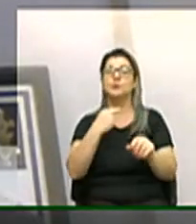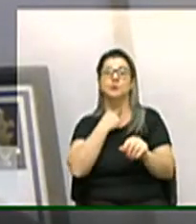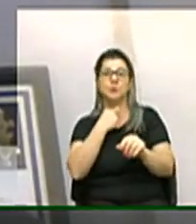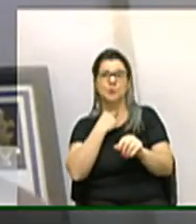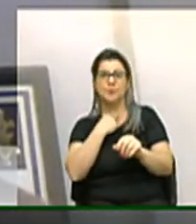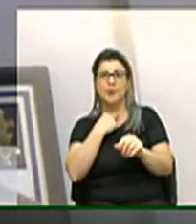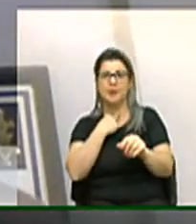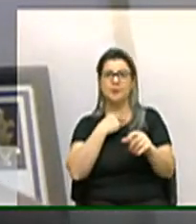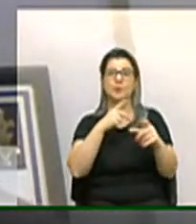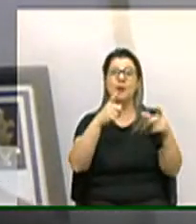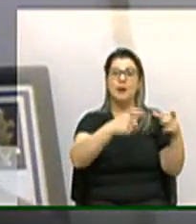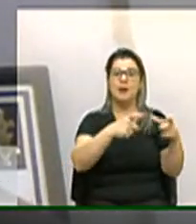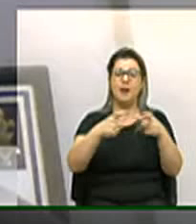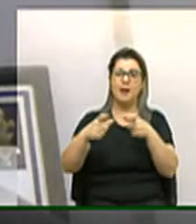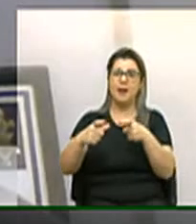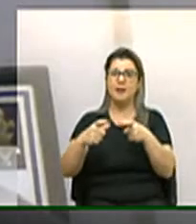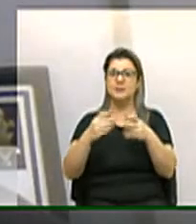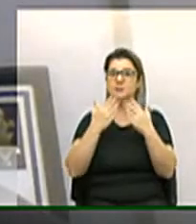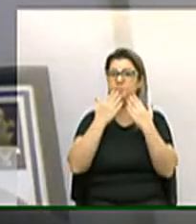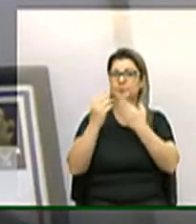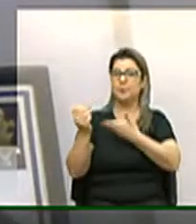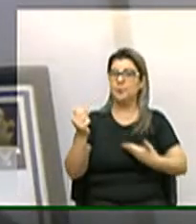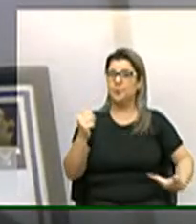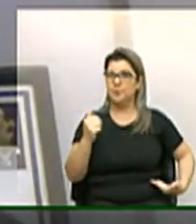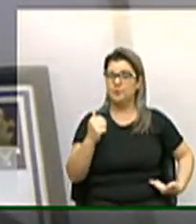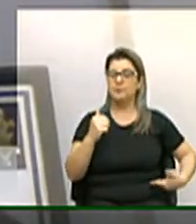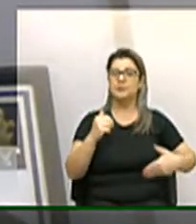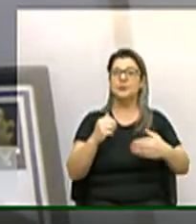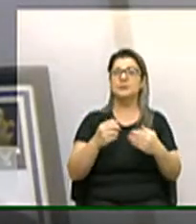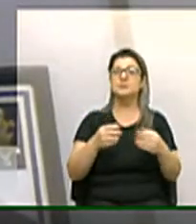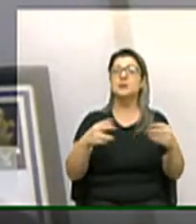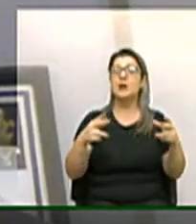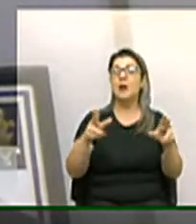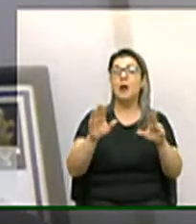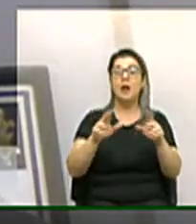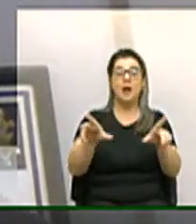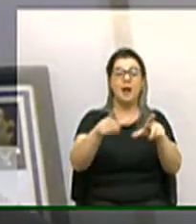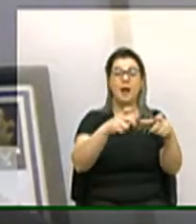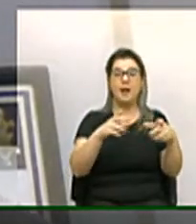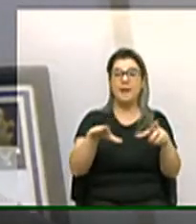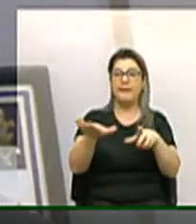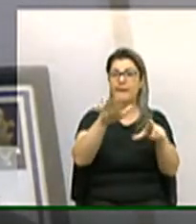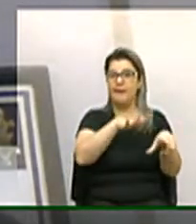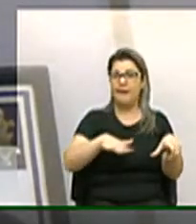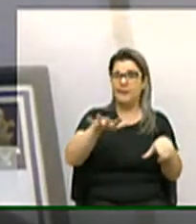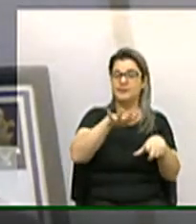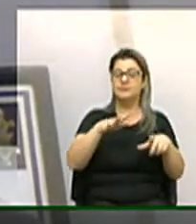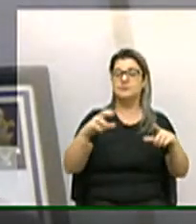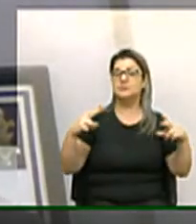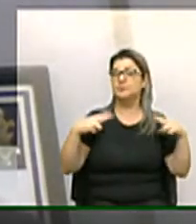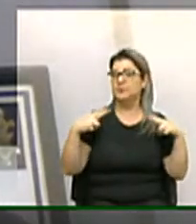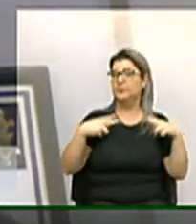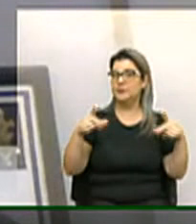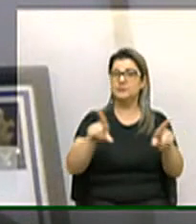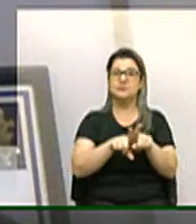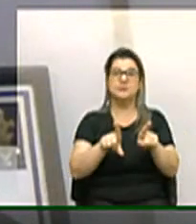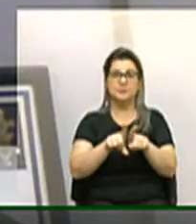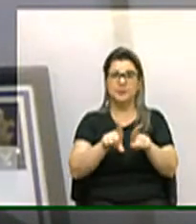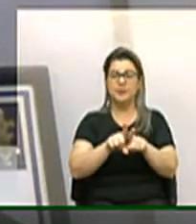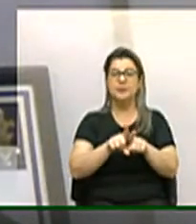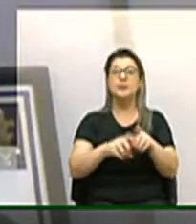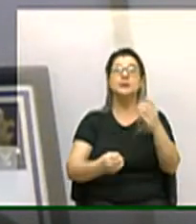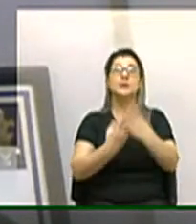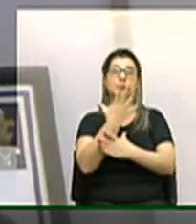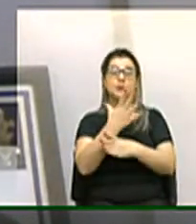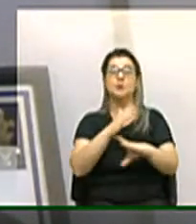públicas, outros até não eram áreas públicas, áreas privadas. Isso gerou, inclusive, a criação de movimentos sociais no nosso país de